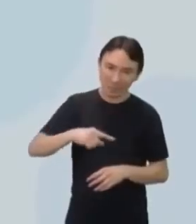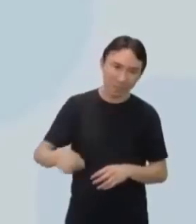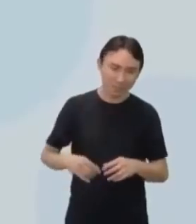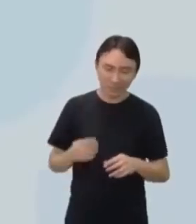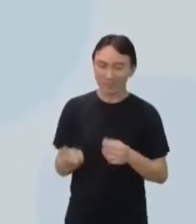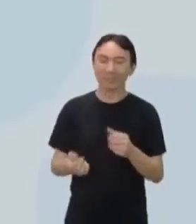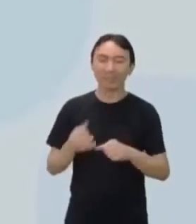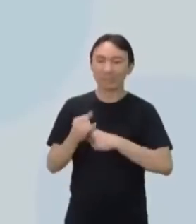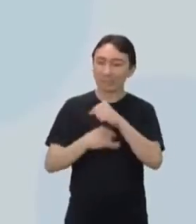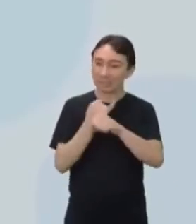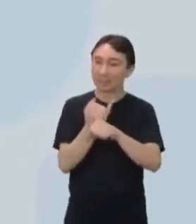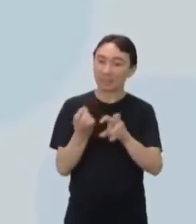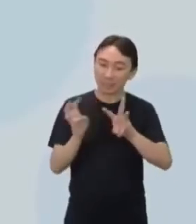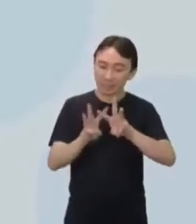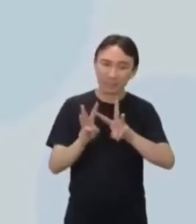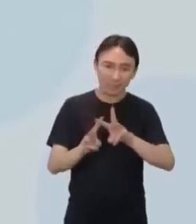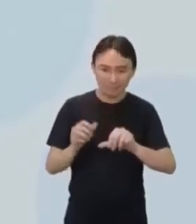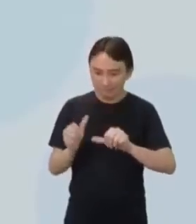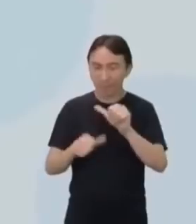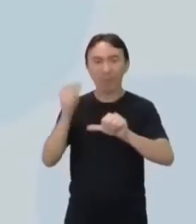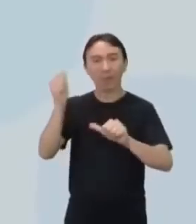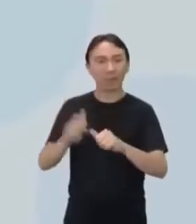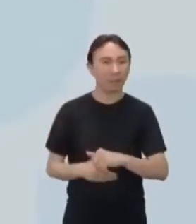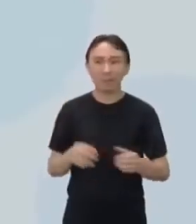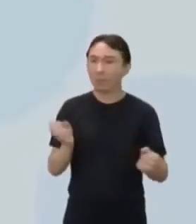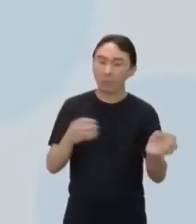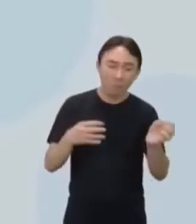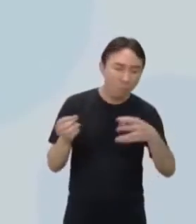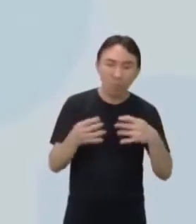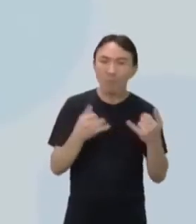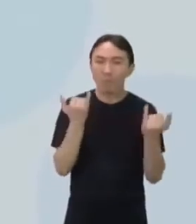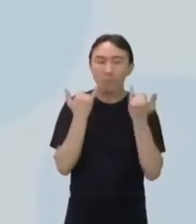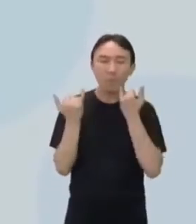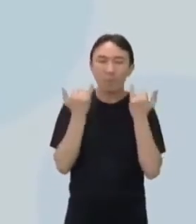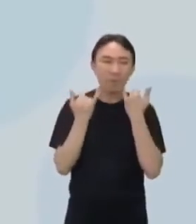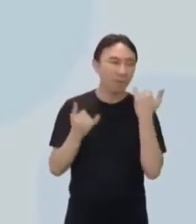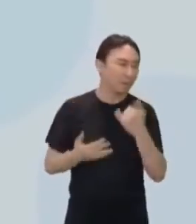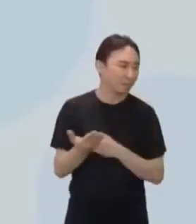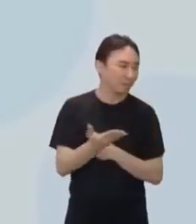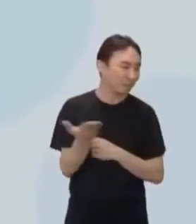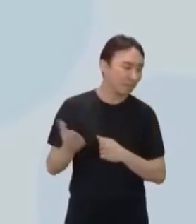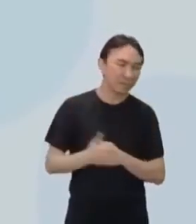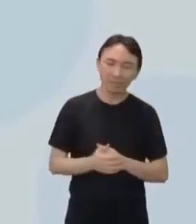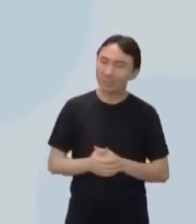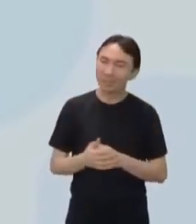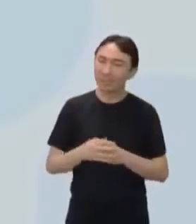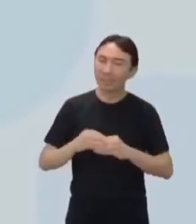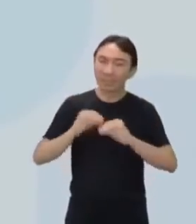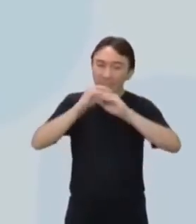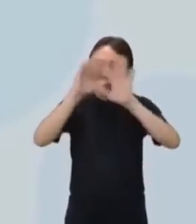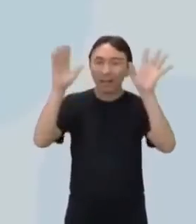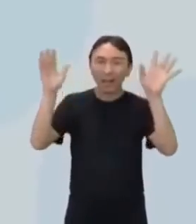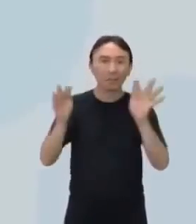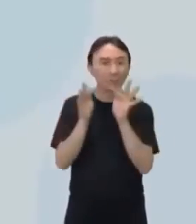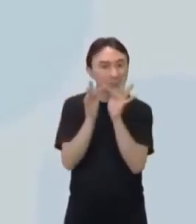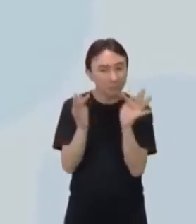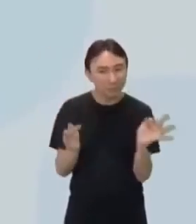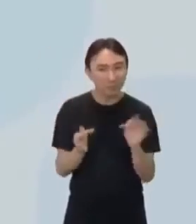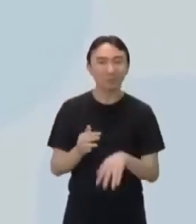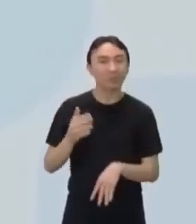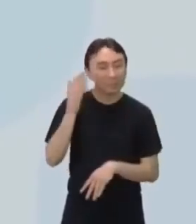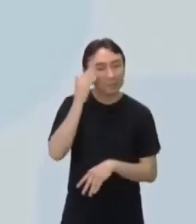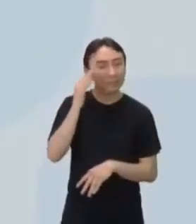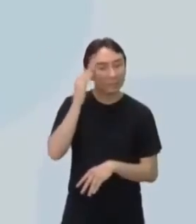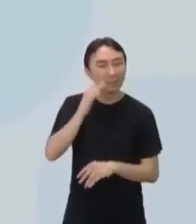trazer novas informações, trazer elementos dessa portaria, para que fique de forma simplificada, né, e didática para todo